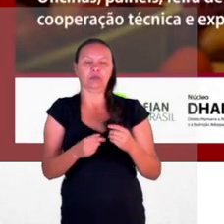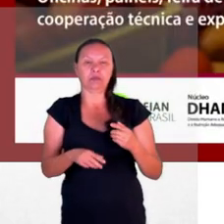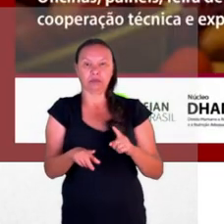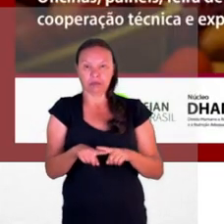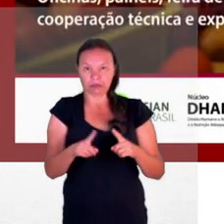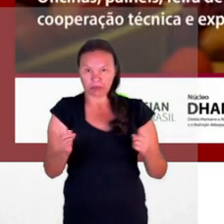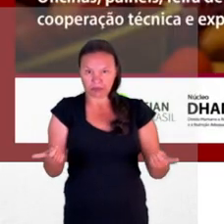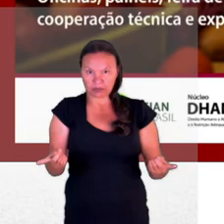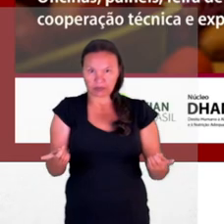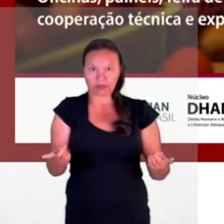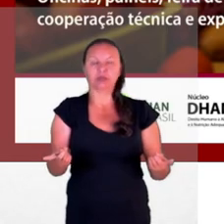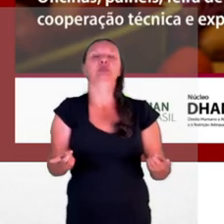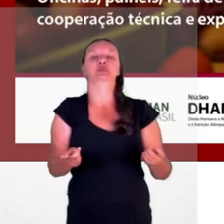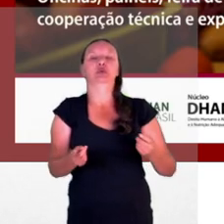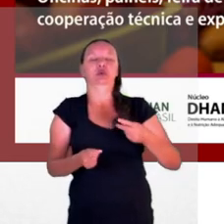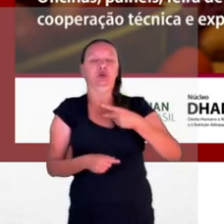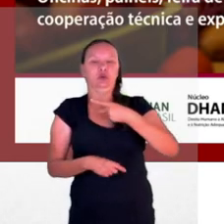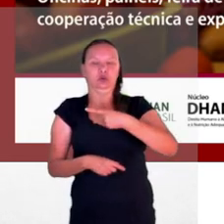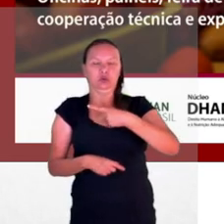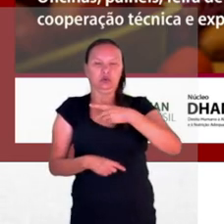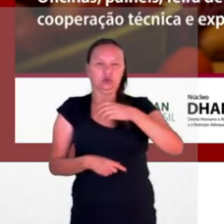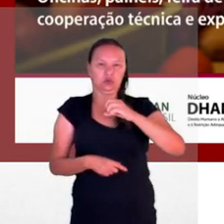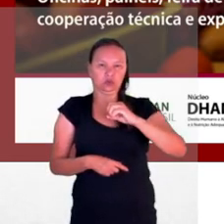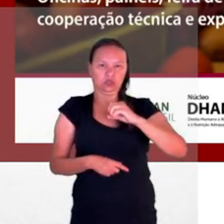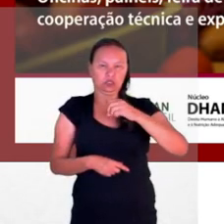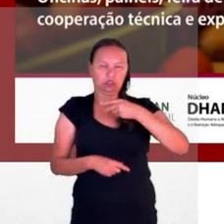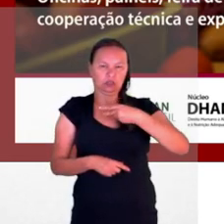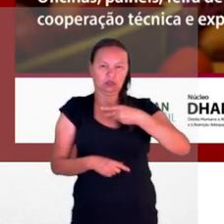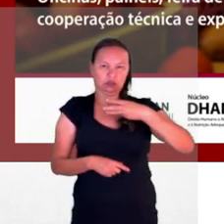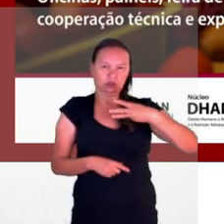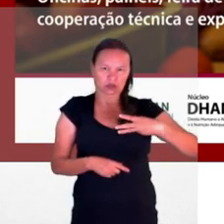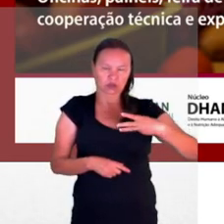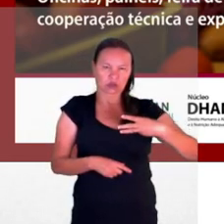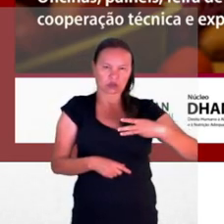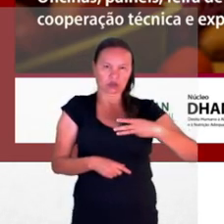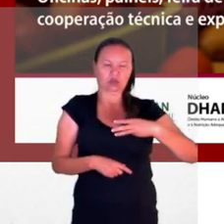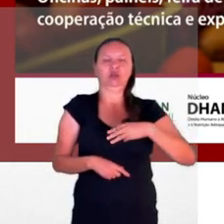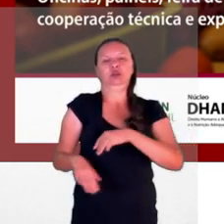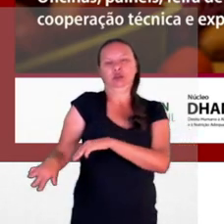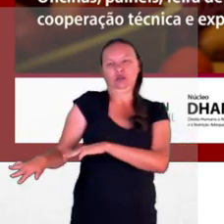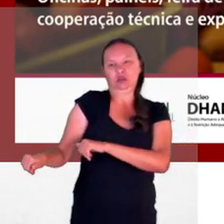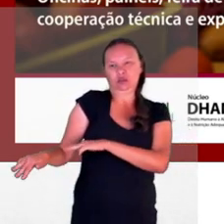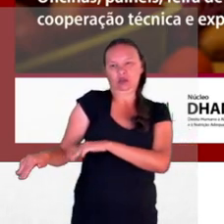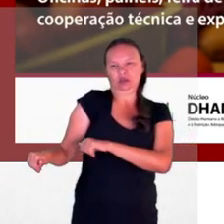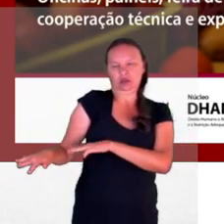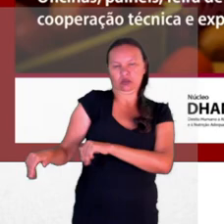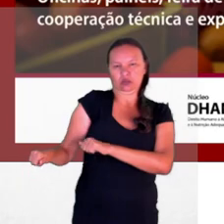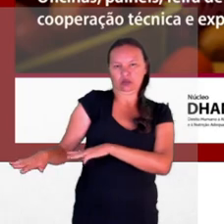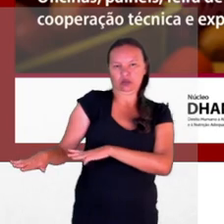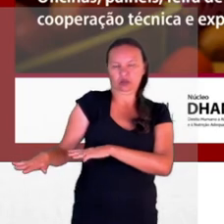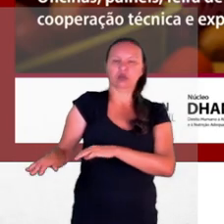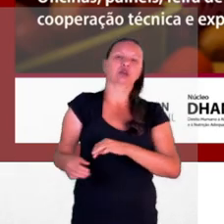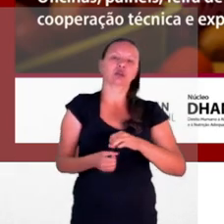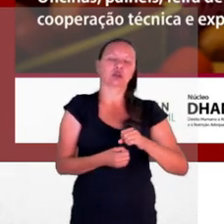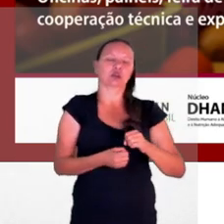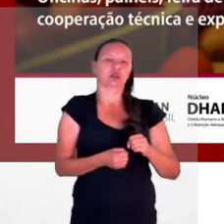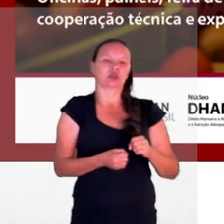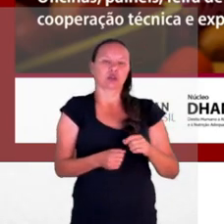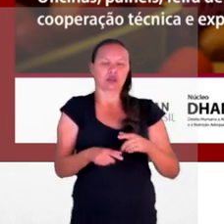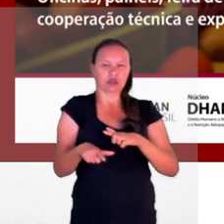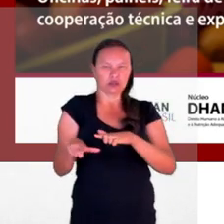período de 29 de agosto a 6 de de setembro nós realizamos uma semana Sam no ministério público né